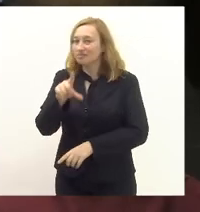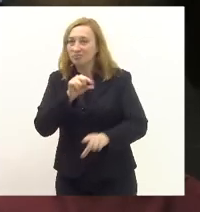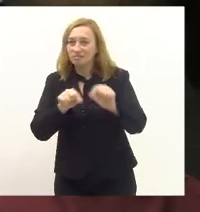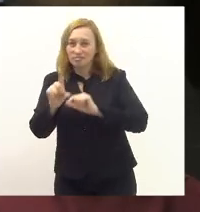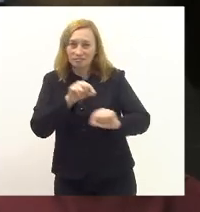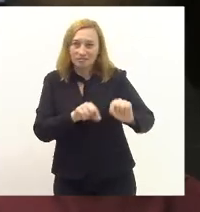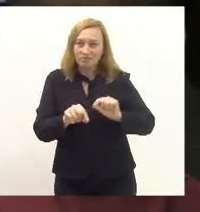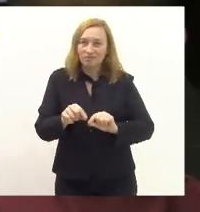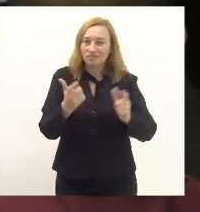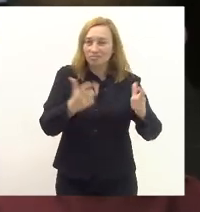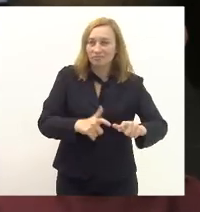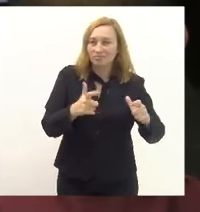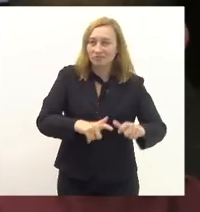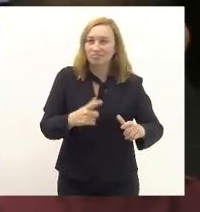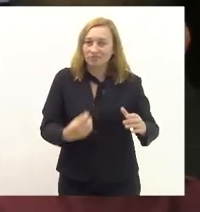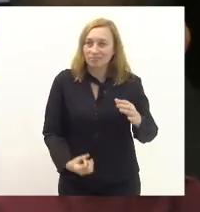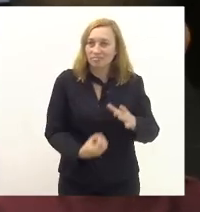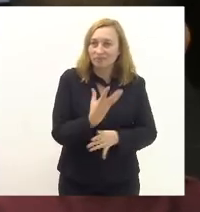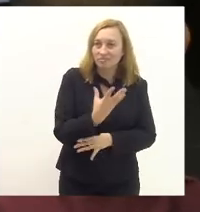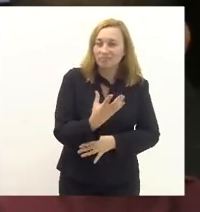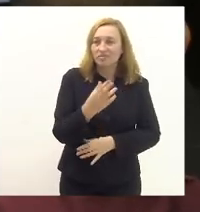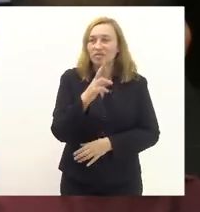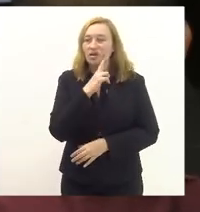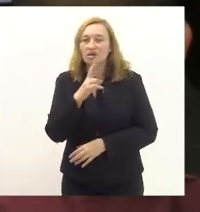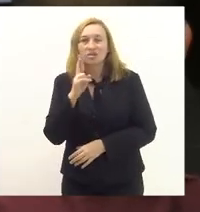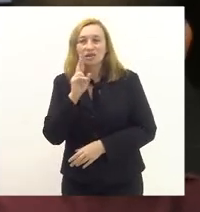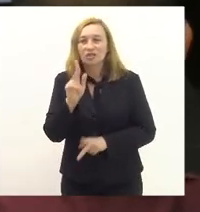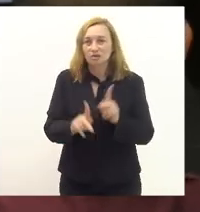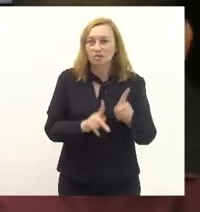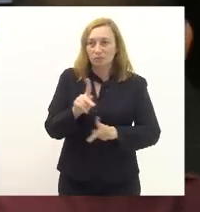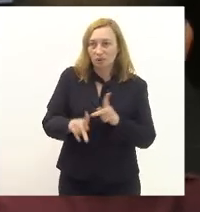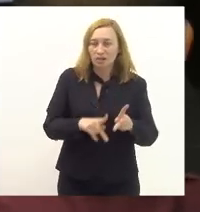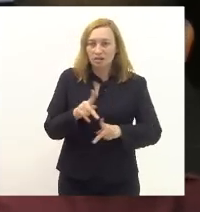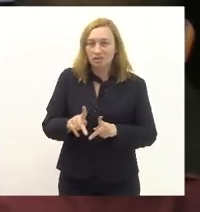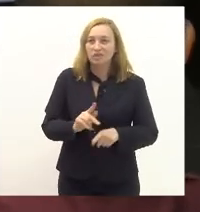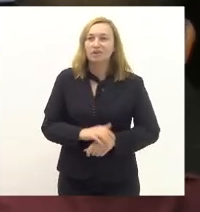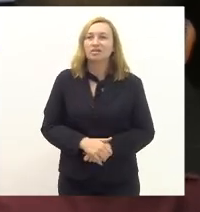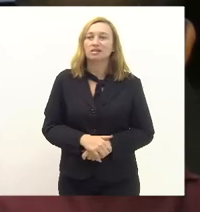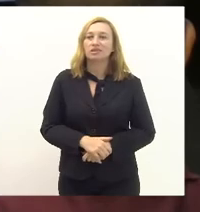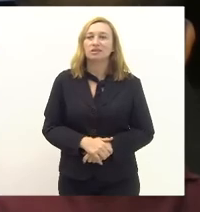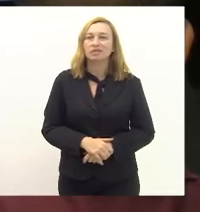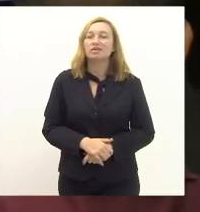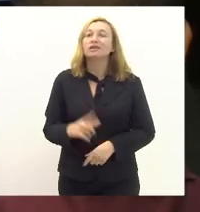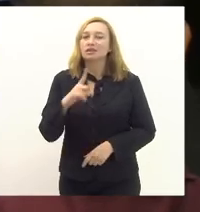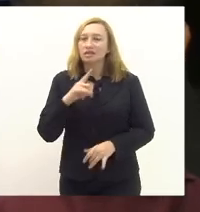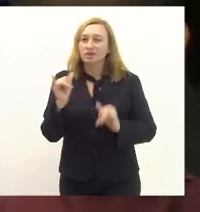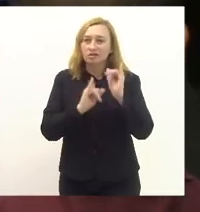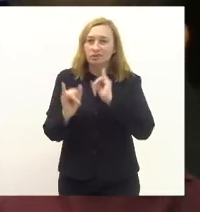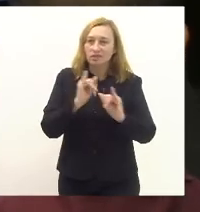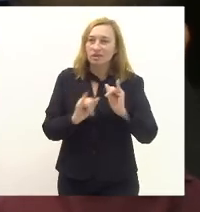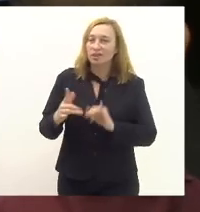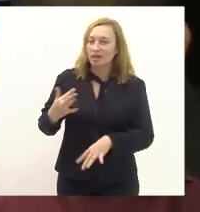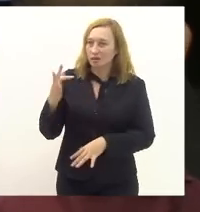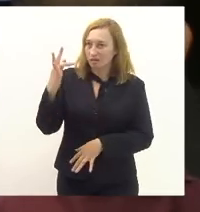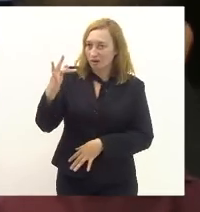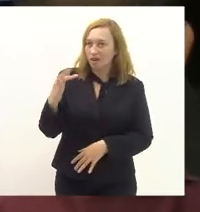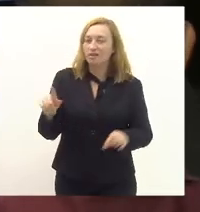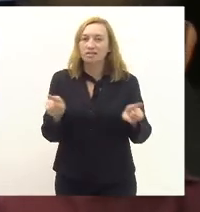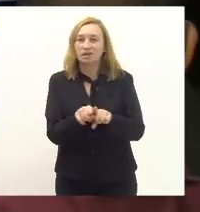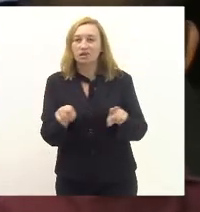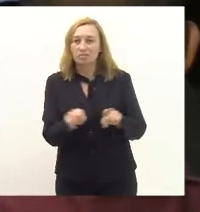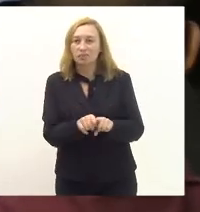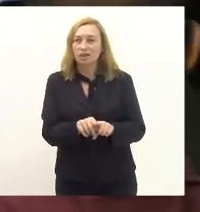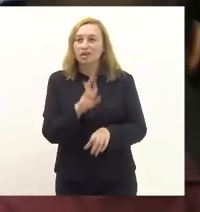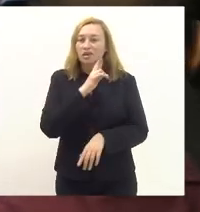para a implantação do restaurante do povo, restaurante popular, e a gente tem notícias que, muito em breve, também o